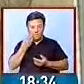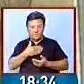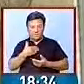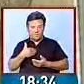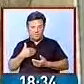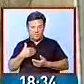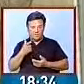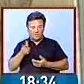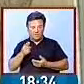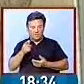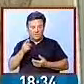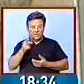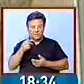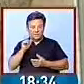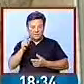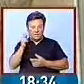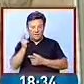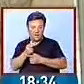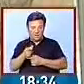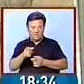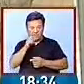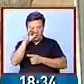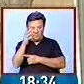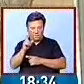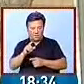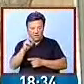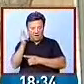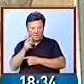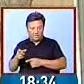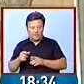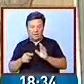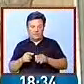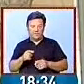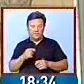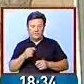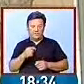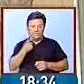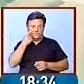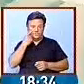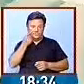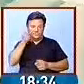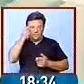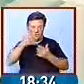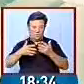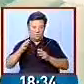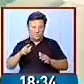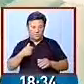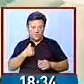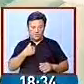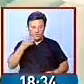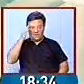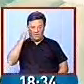Saúde. Da árvore? Arte. É da arte. Olha, um bocado confuso, mas eu acho